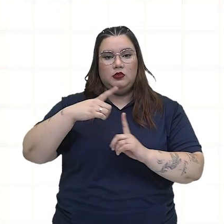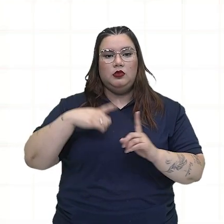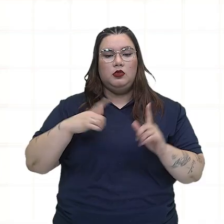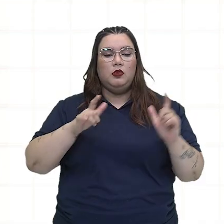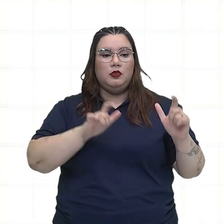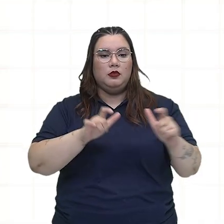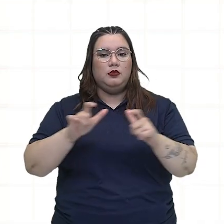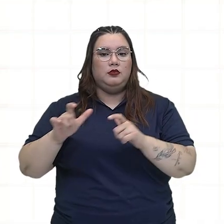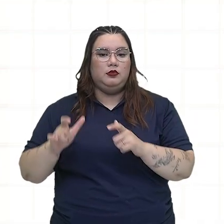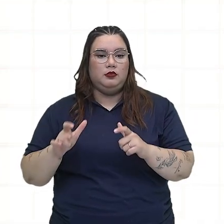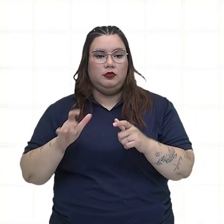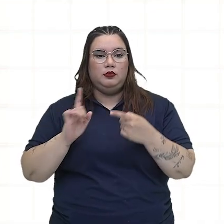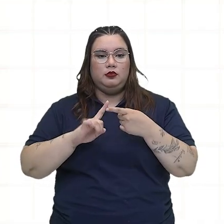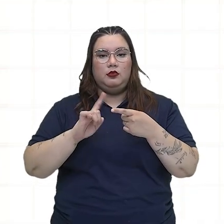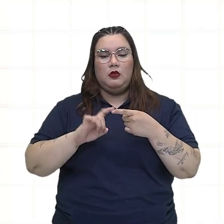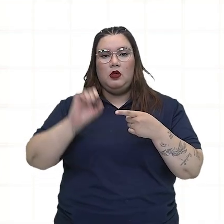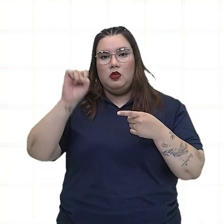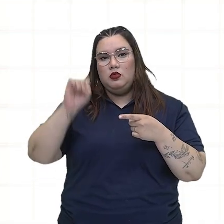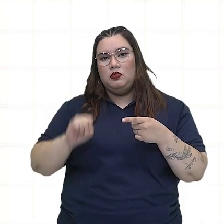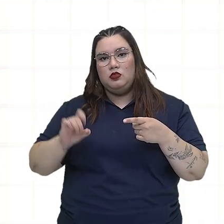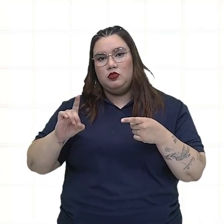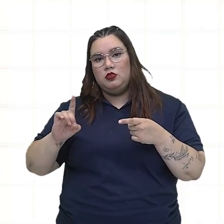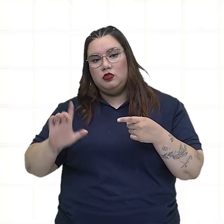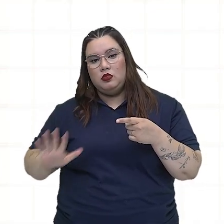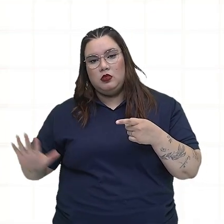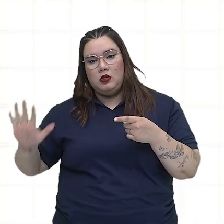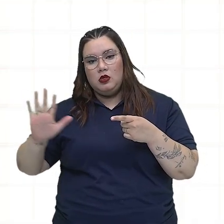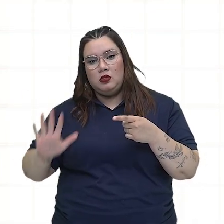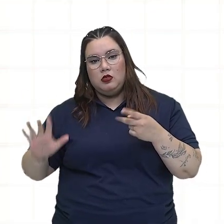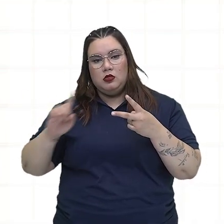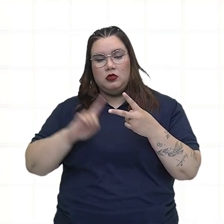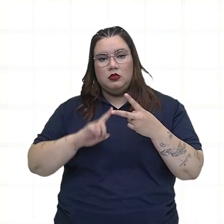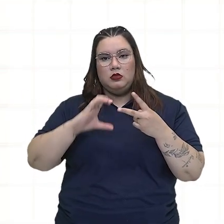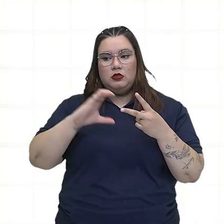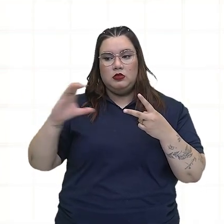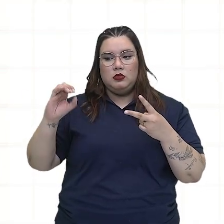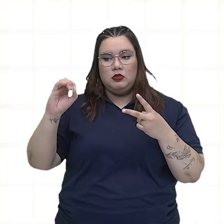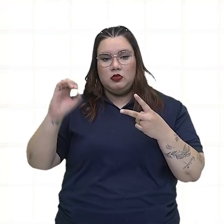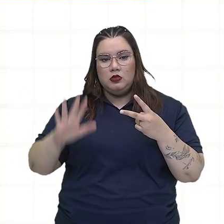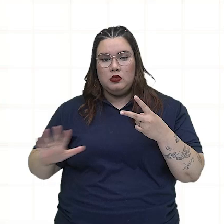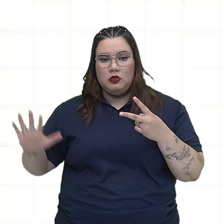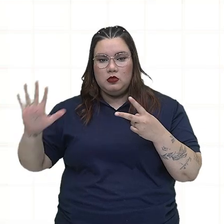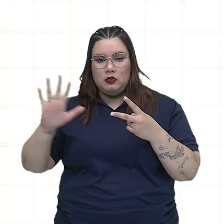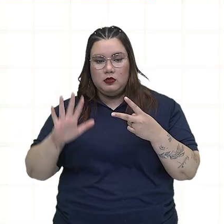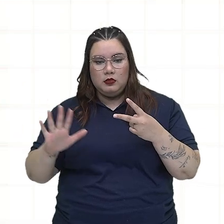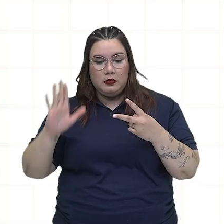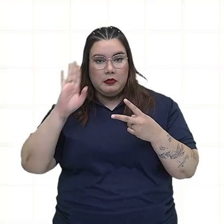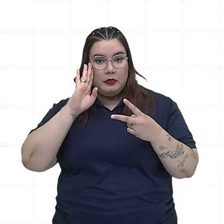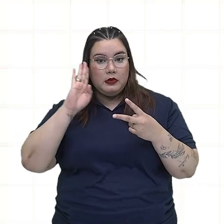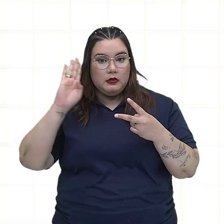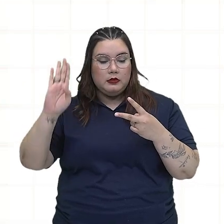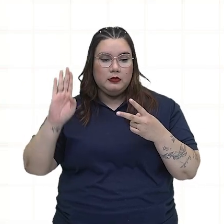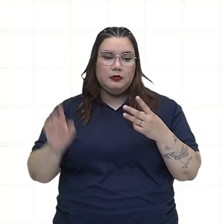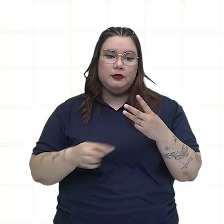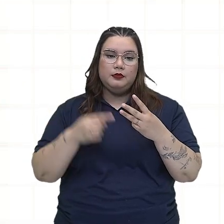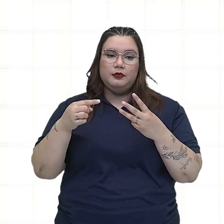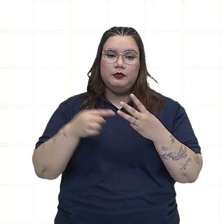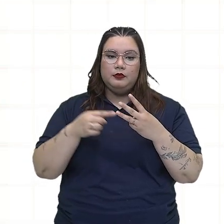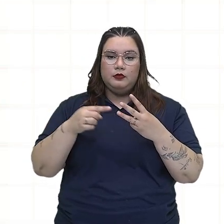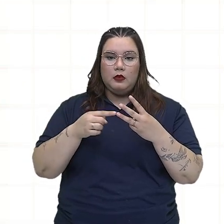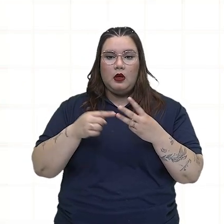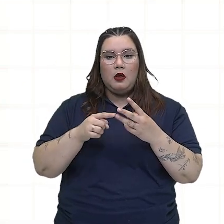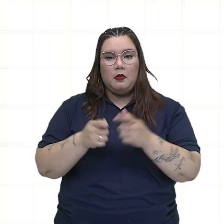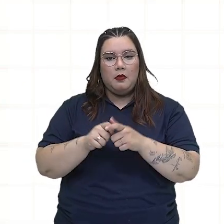nas áreas que estão localizadas na região sudeste, na região centro-oeste,